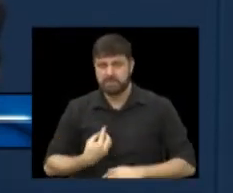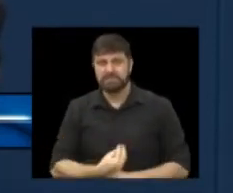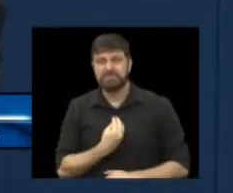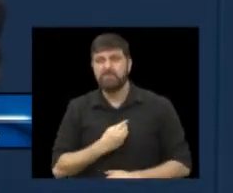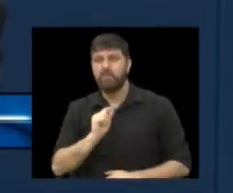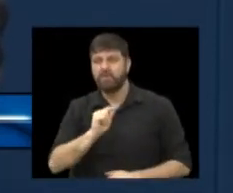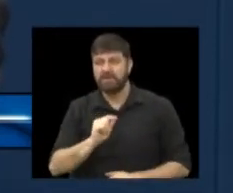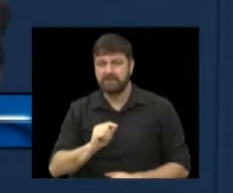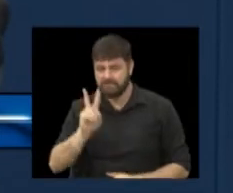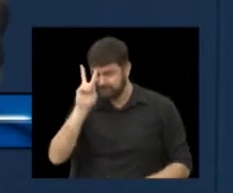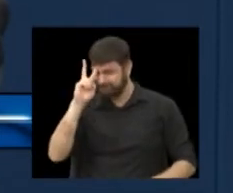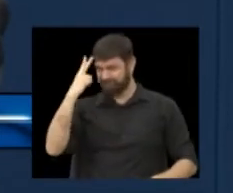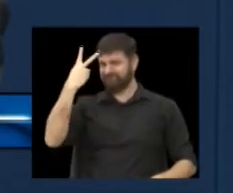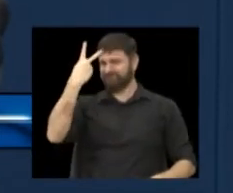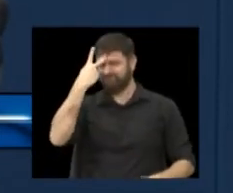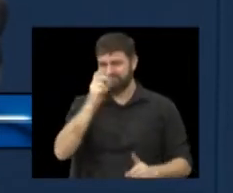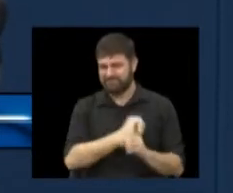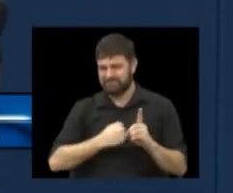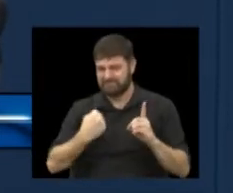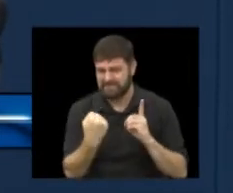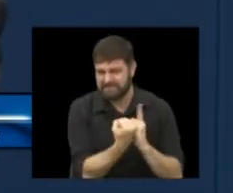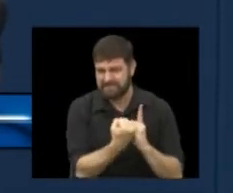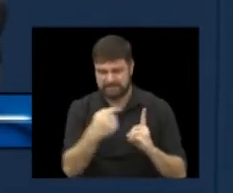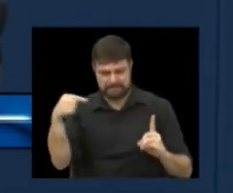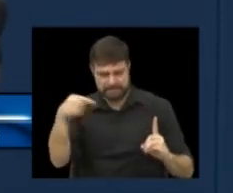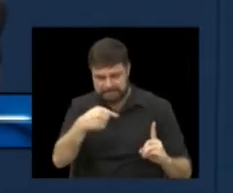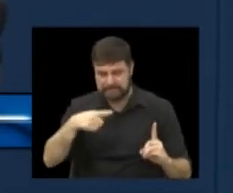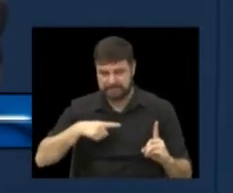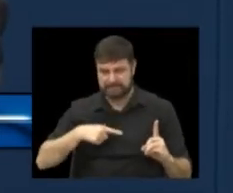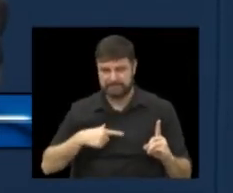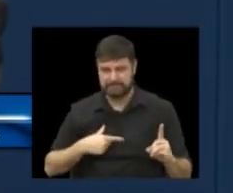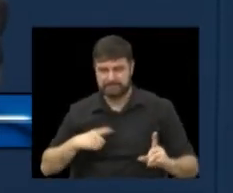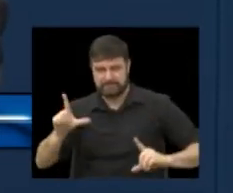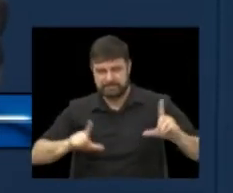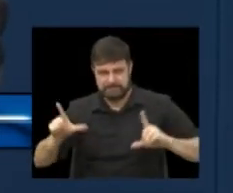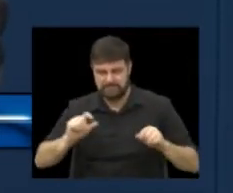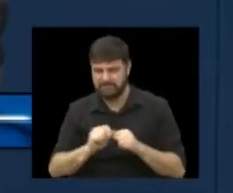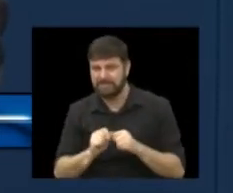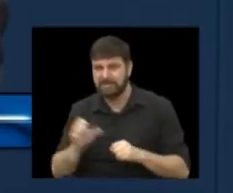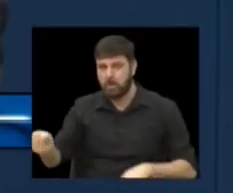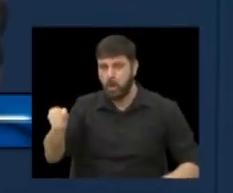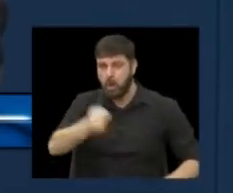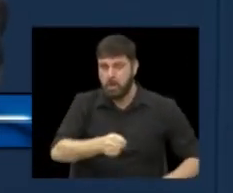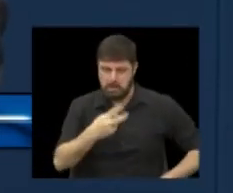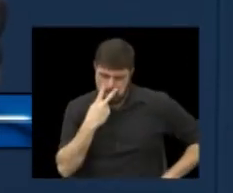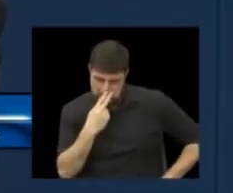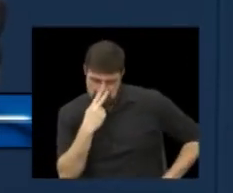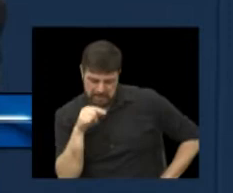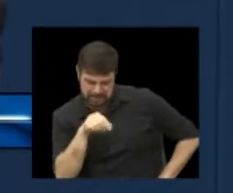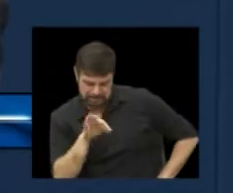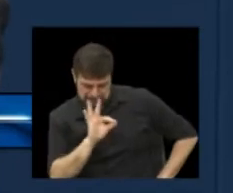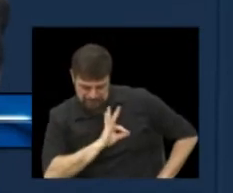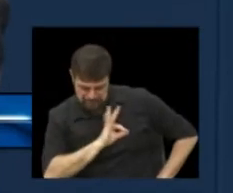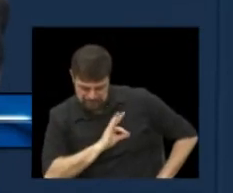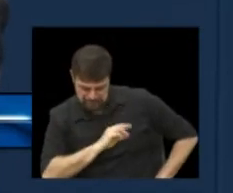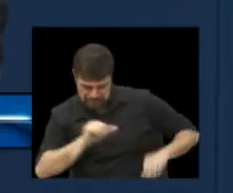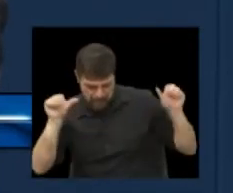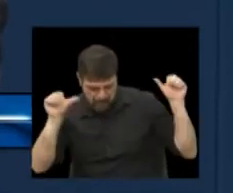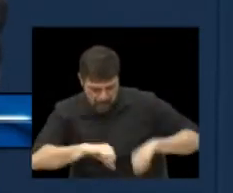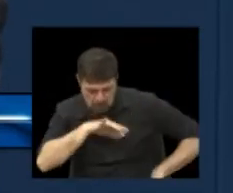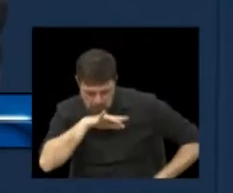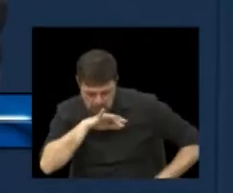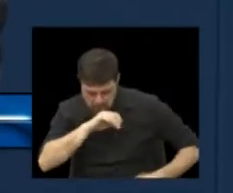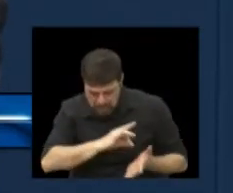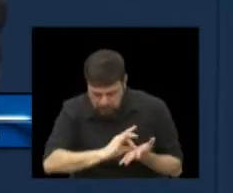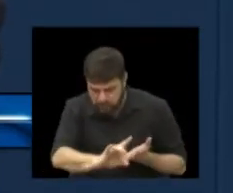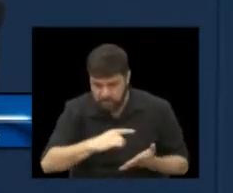inversão de valores na sociedade, onde muitas vezes a mídia coloca a polícia no papel de vilã, o que faz com que a sociedade tenha medo do